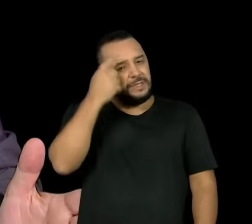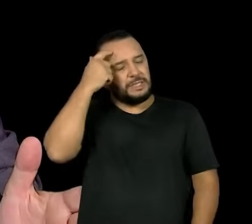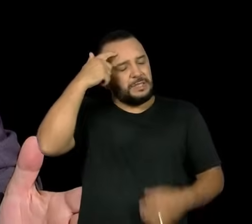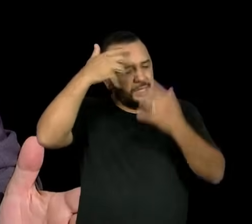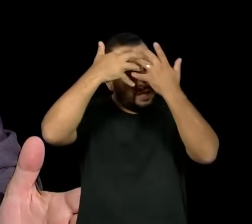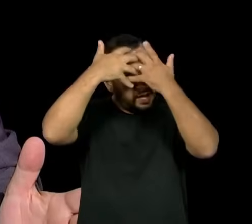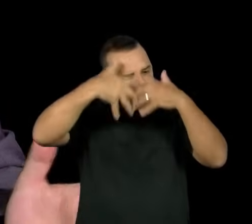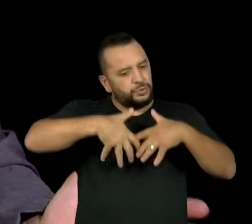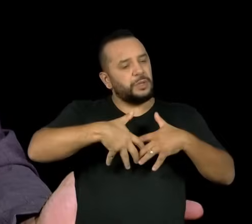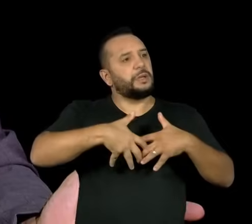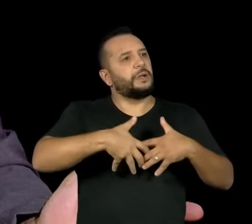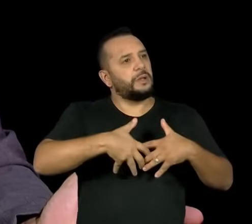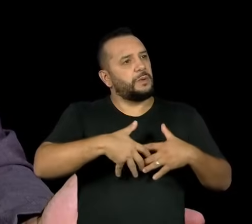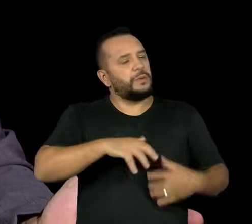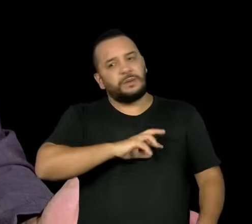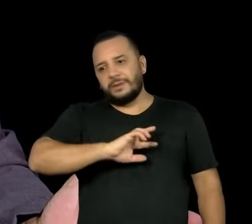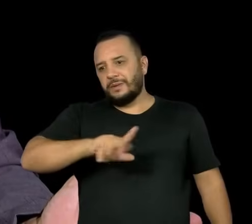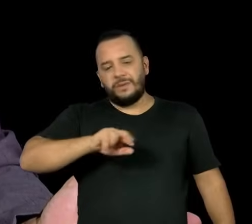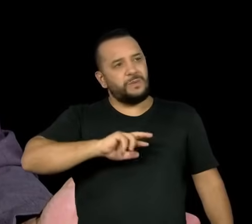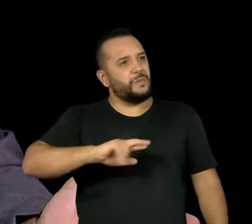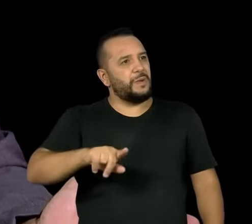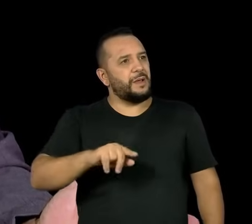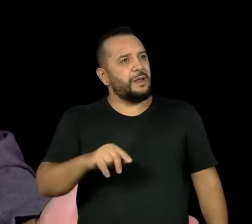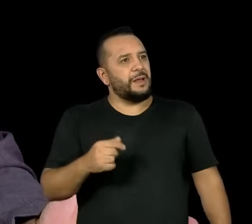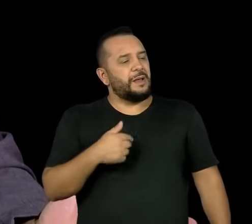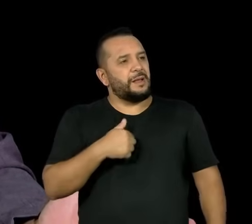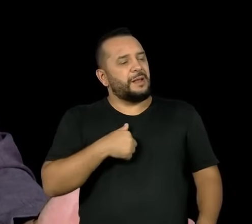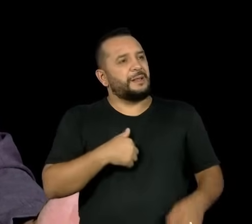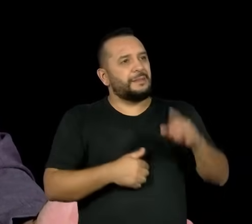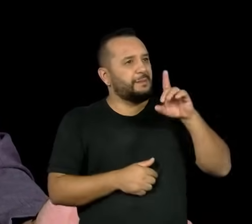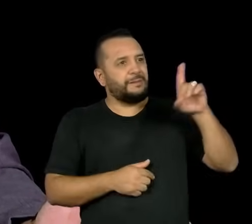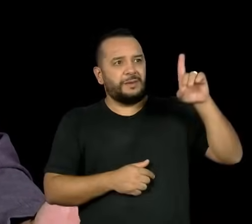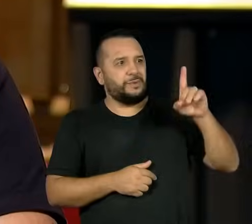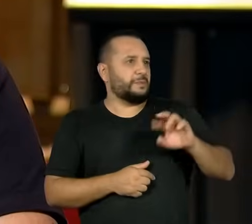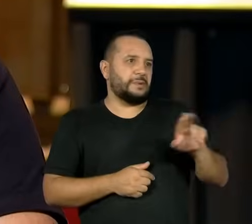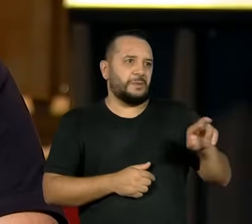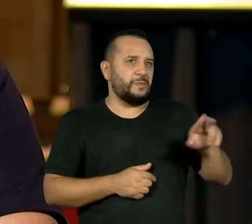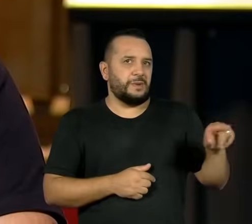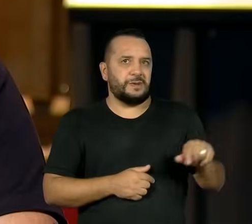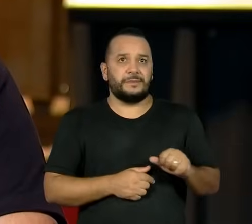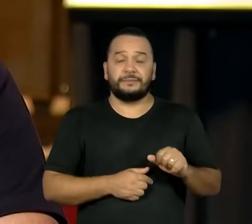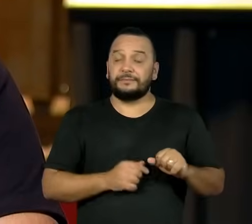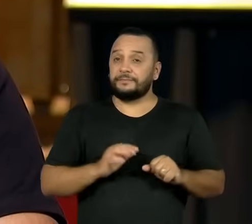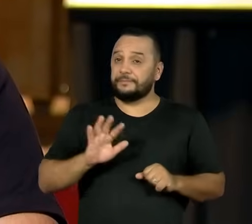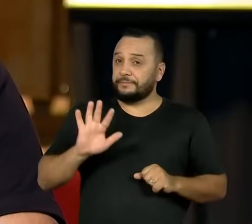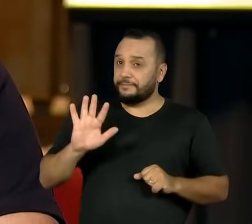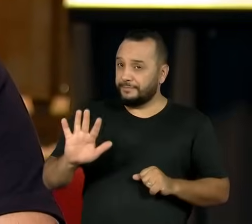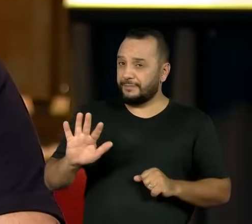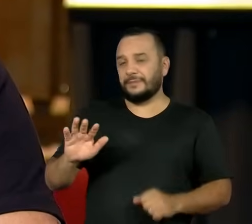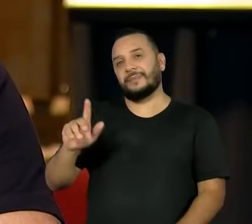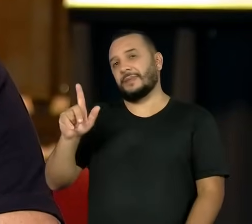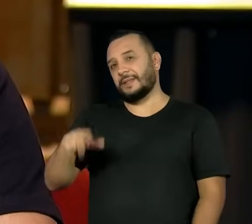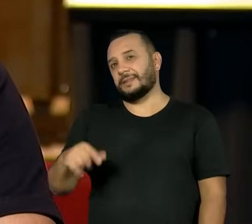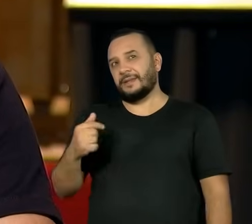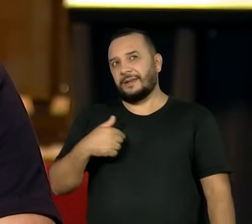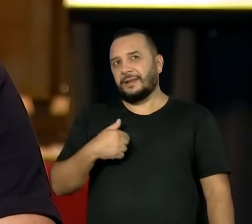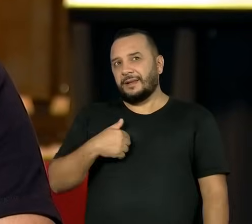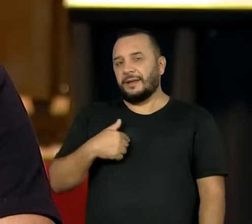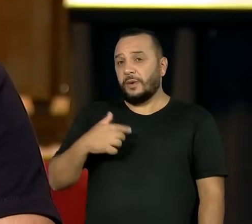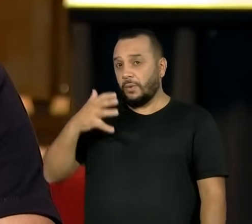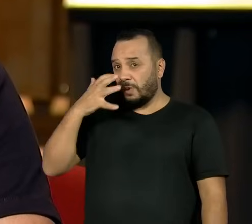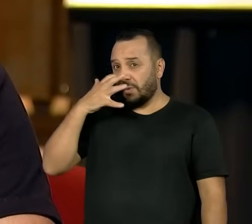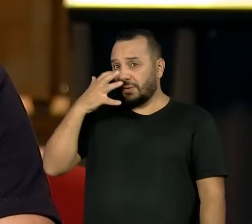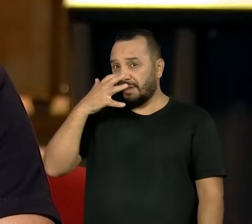racional. Não tem nada a ver com copo, Deus no fundo do copo. Eu acho que é contemplar a